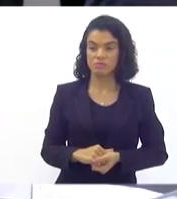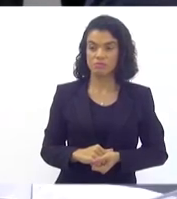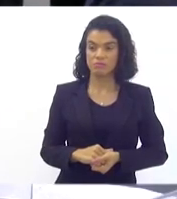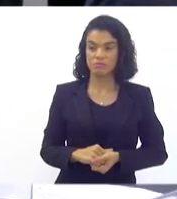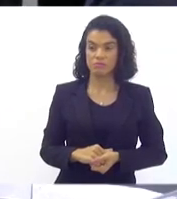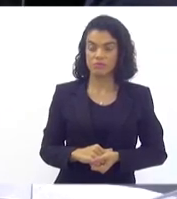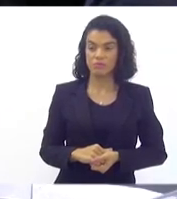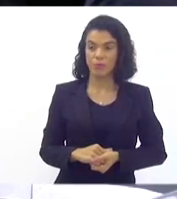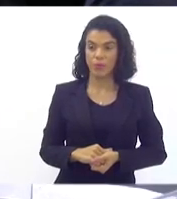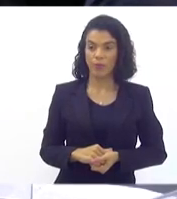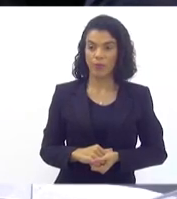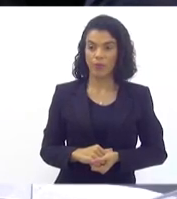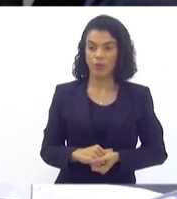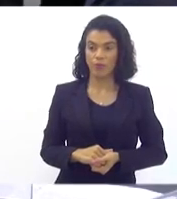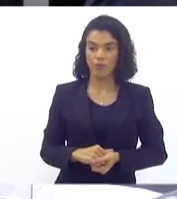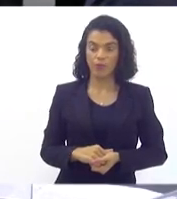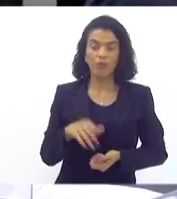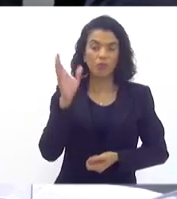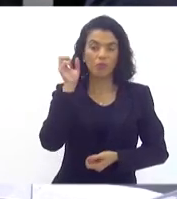são